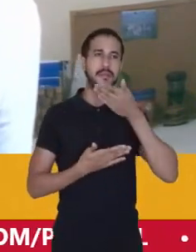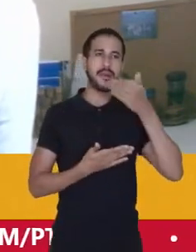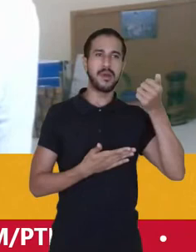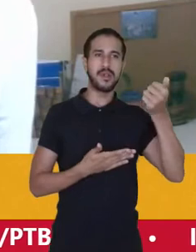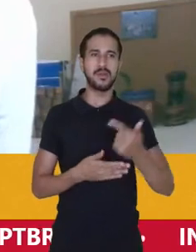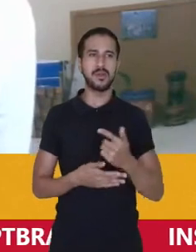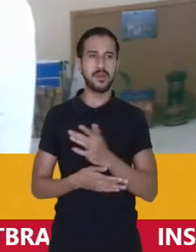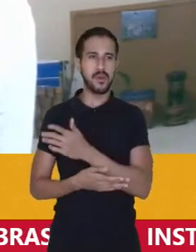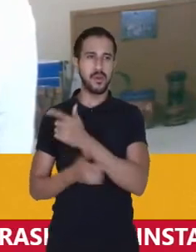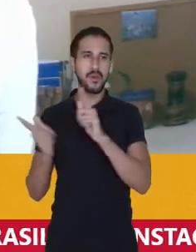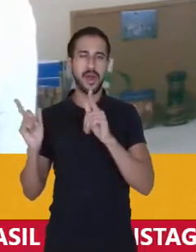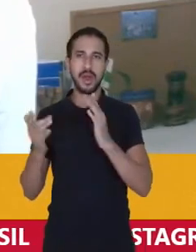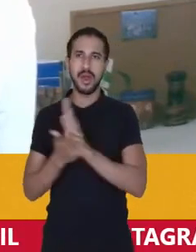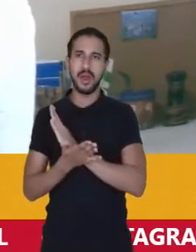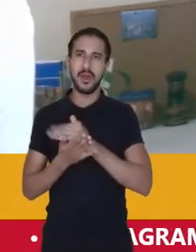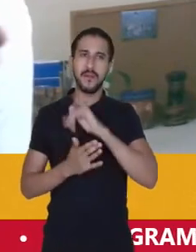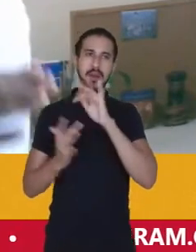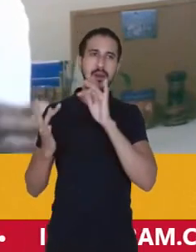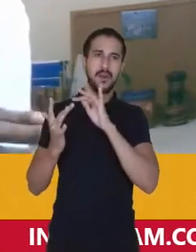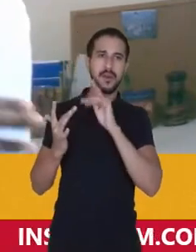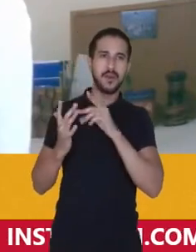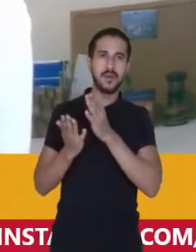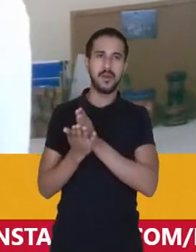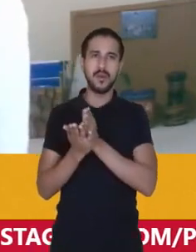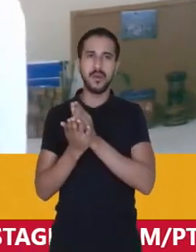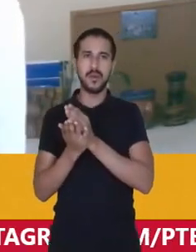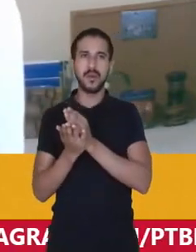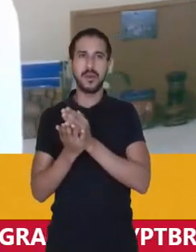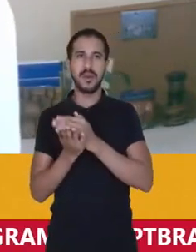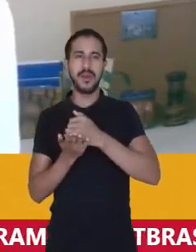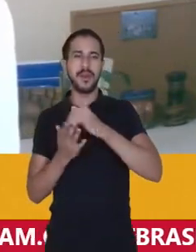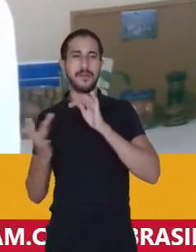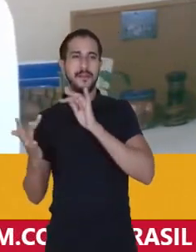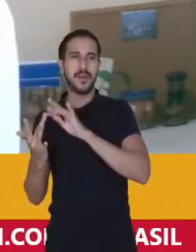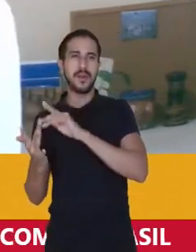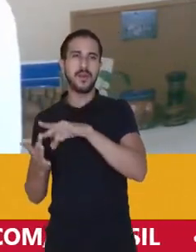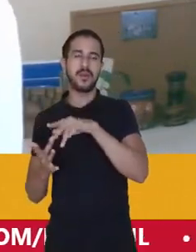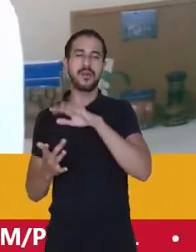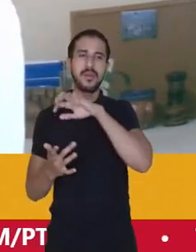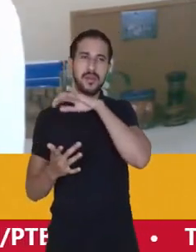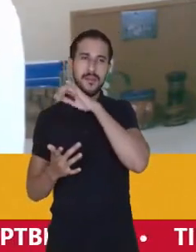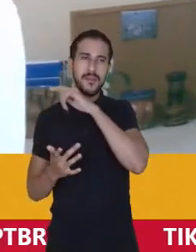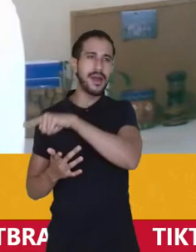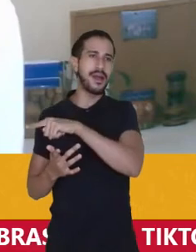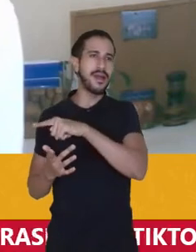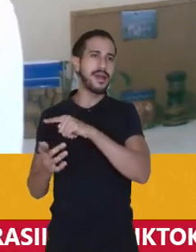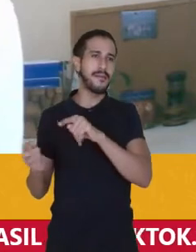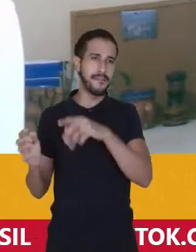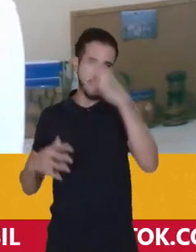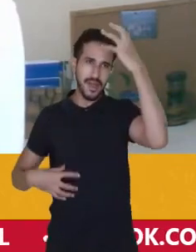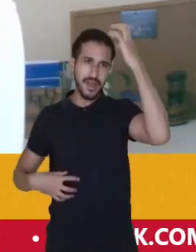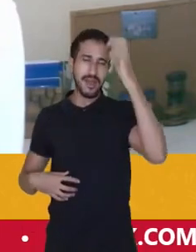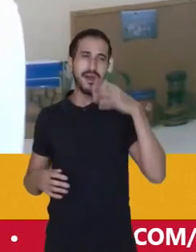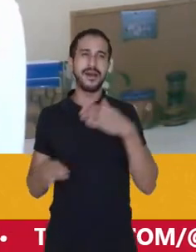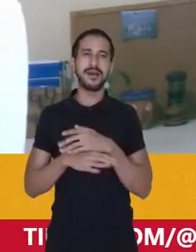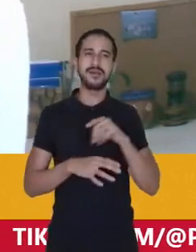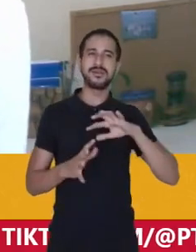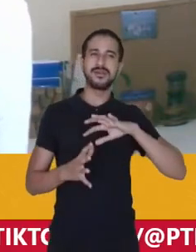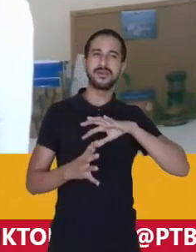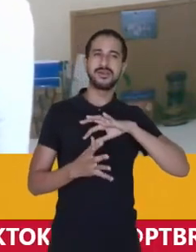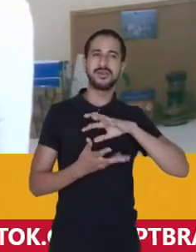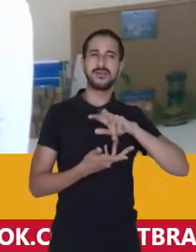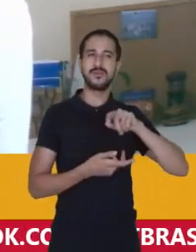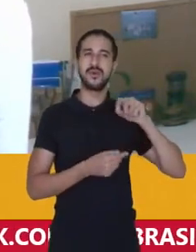outros, alguns estão mais próximos da fronteira com os animais, da fronteira com o macaco. Esse universalismo, que se diz universalismo humanista,